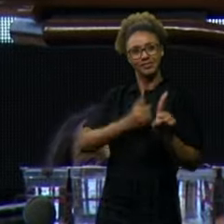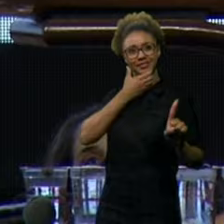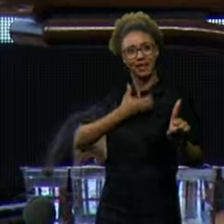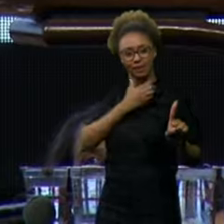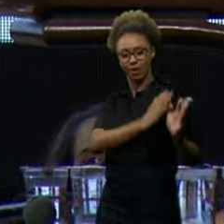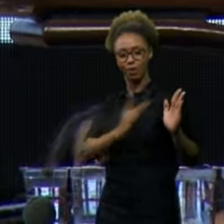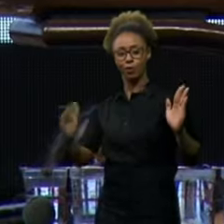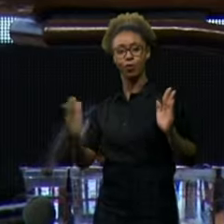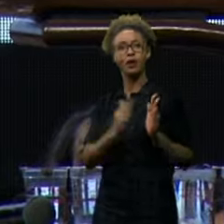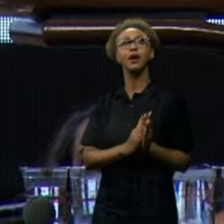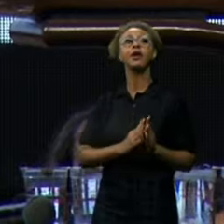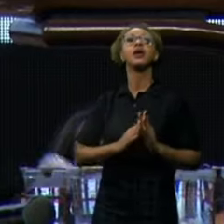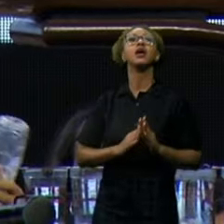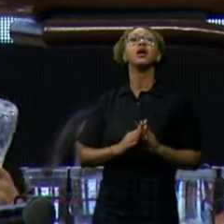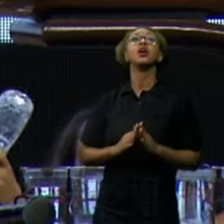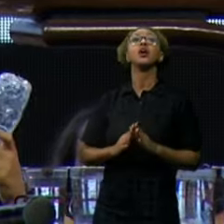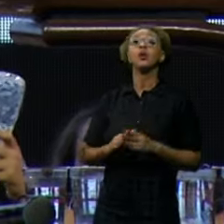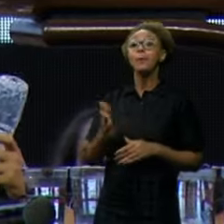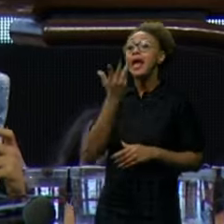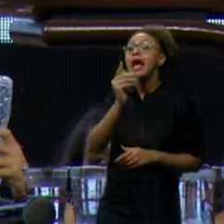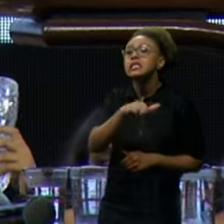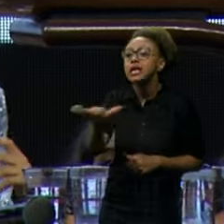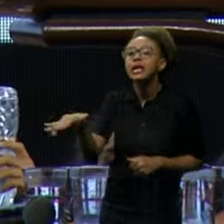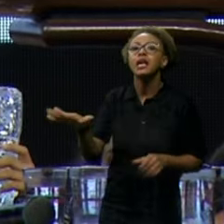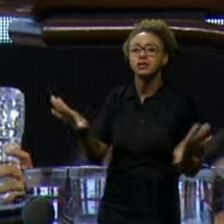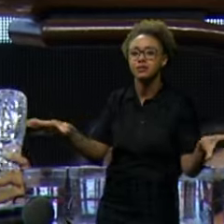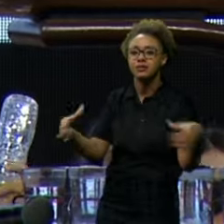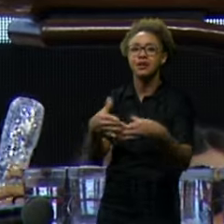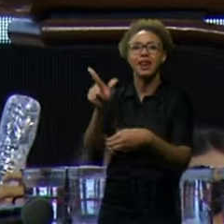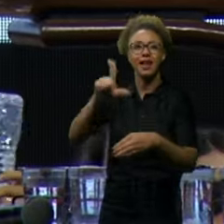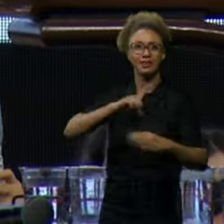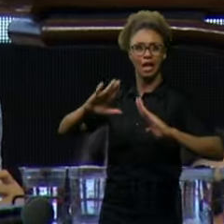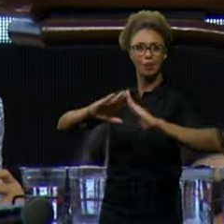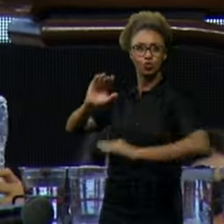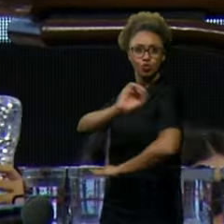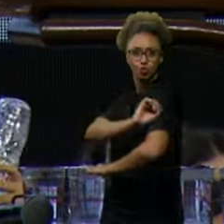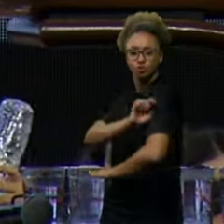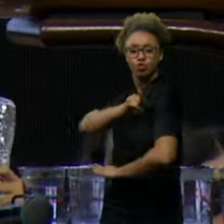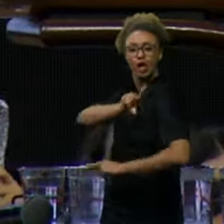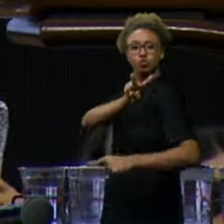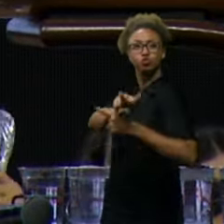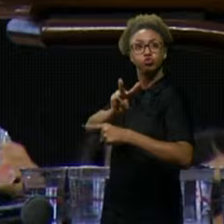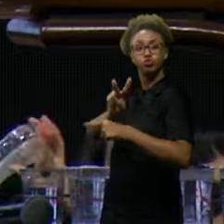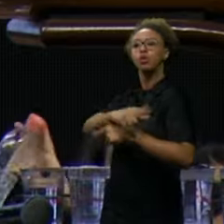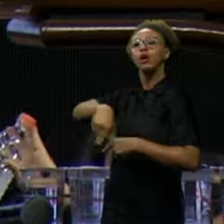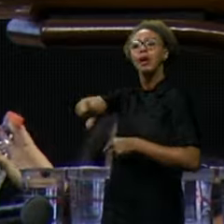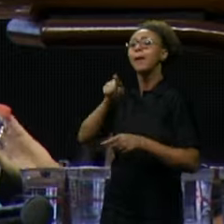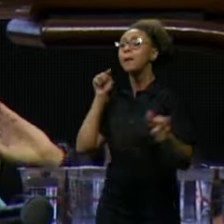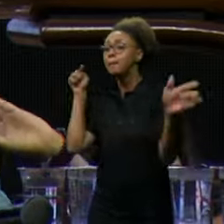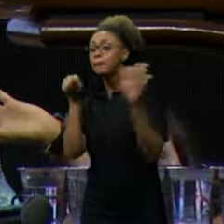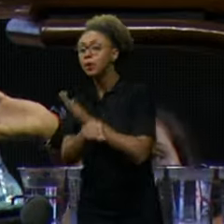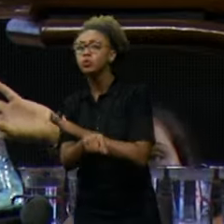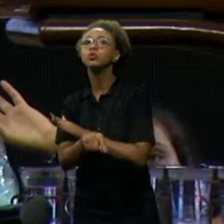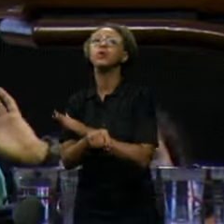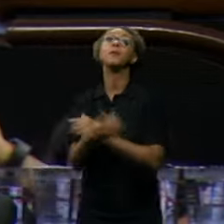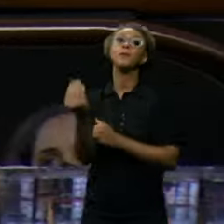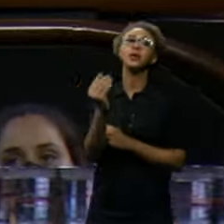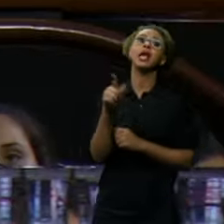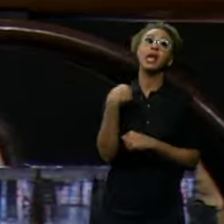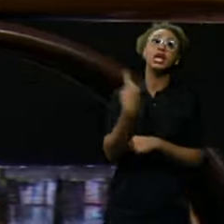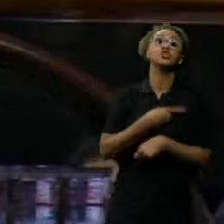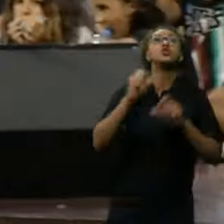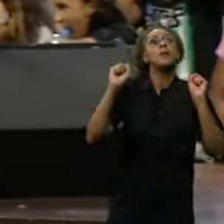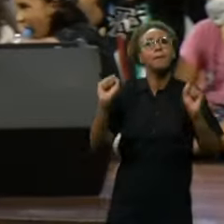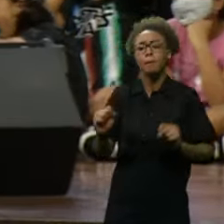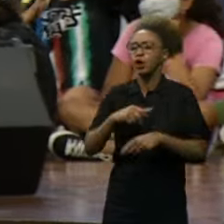foi perguntado só para o ajuntamento de crianças que a creche lá cuidar e Perguntaram para eles o seguinte porque a gente